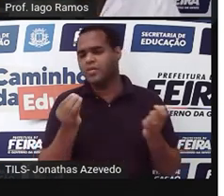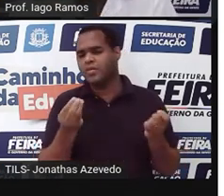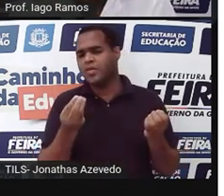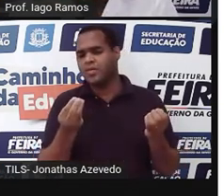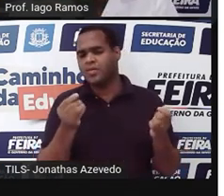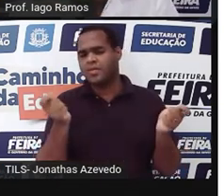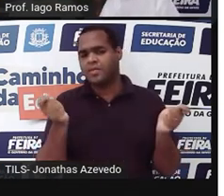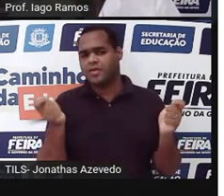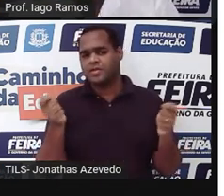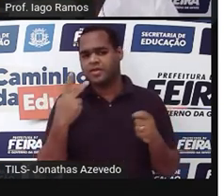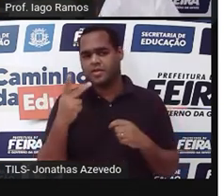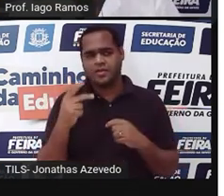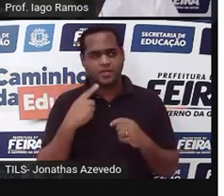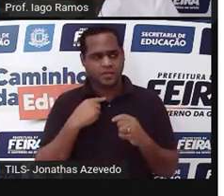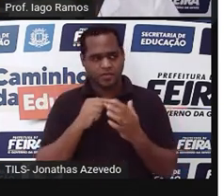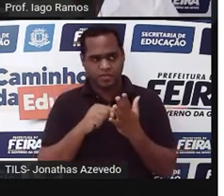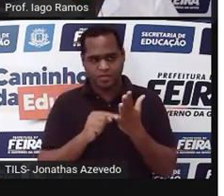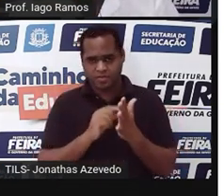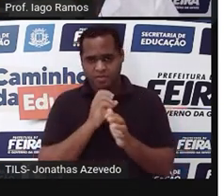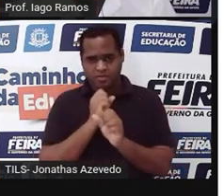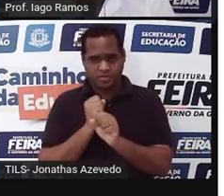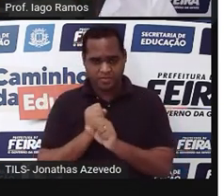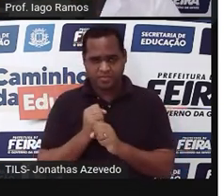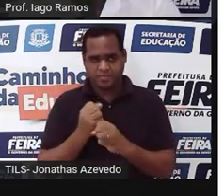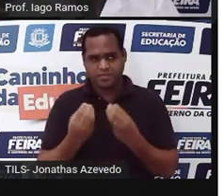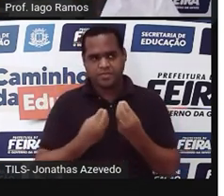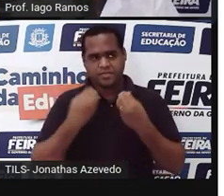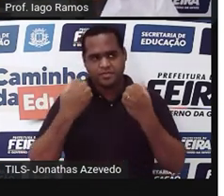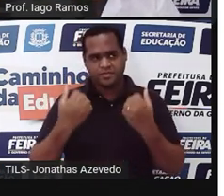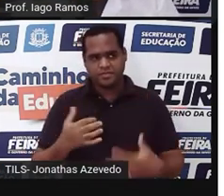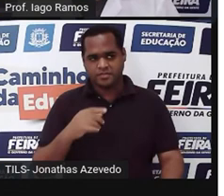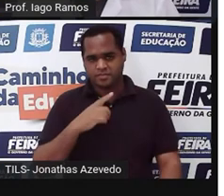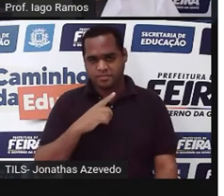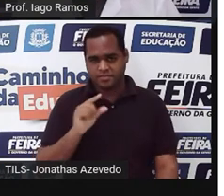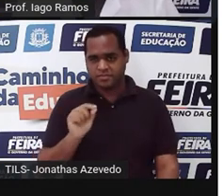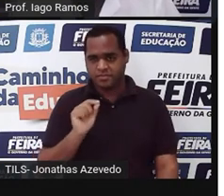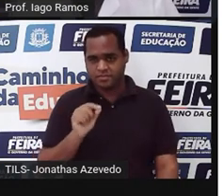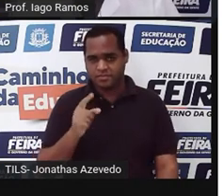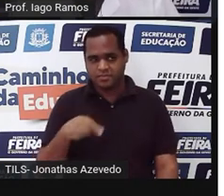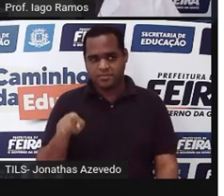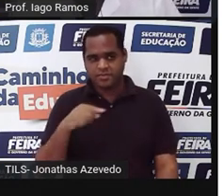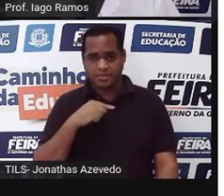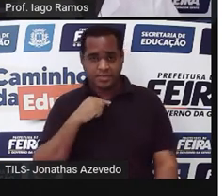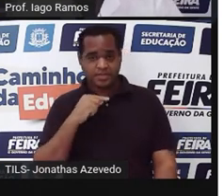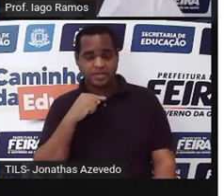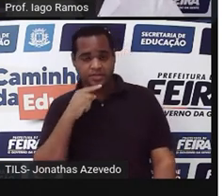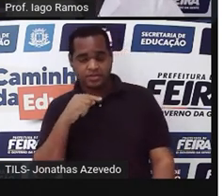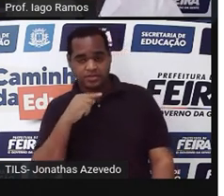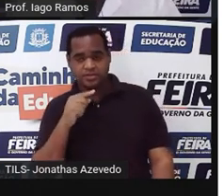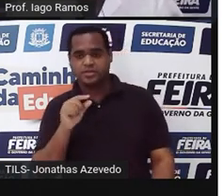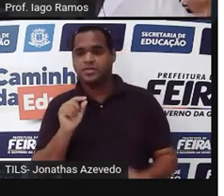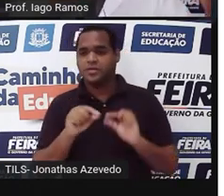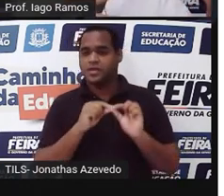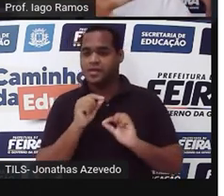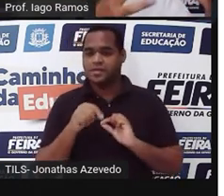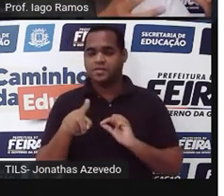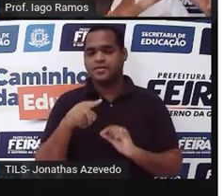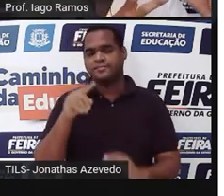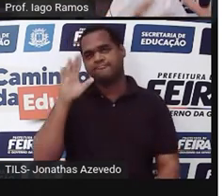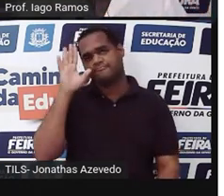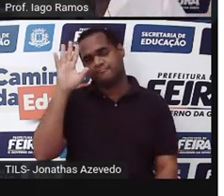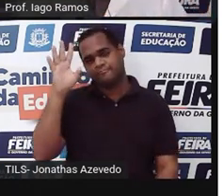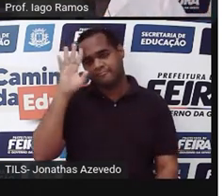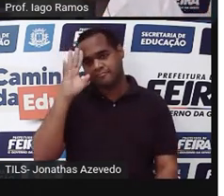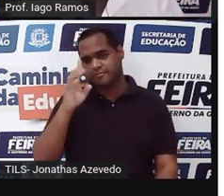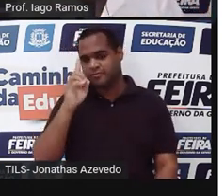gente não deve calcular tá a forma que a gente não deve fazer é pensar o que no